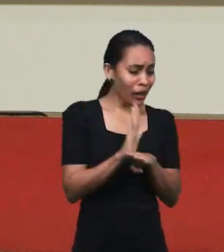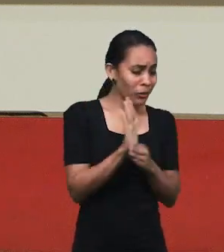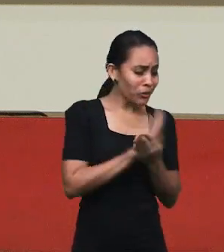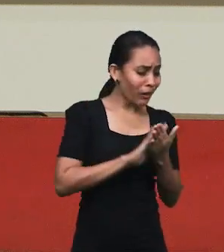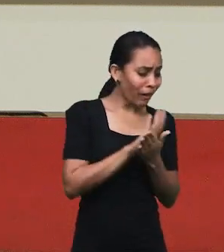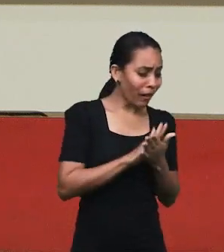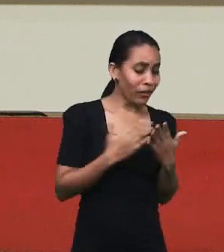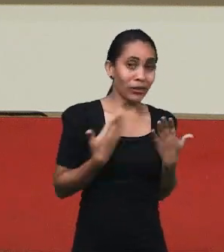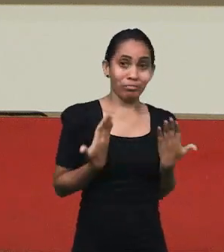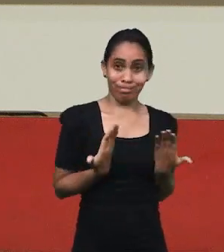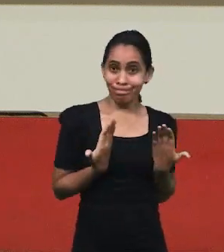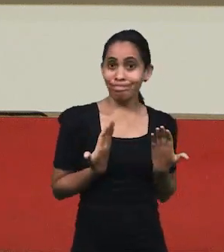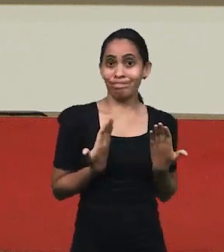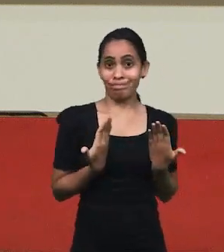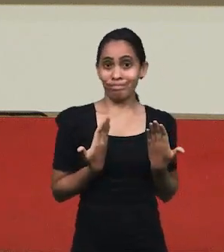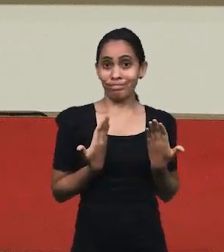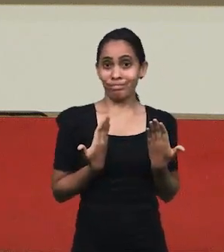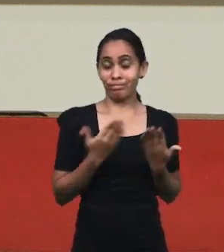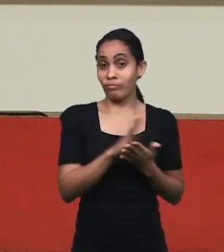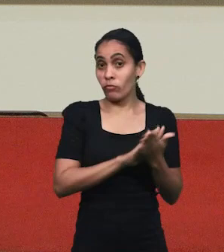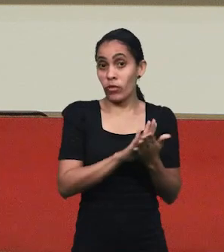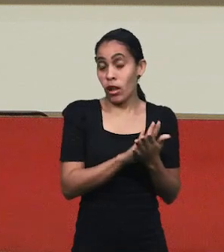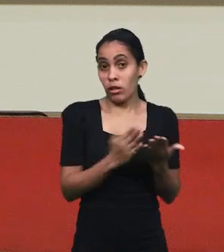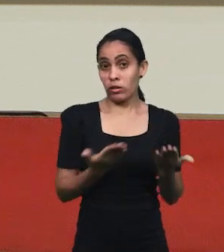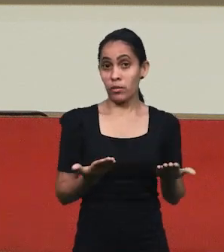casa, debaixo do seu telhado.